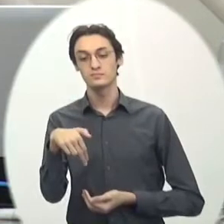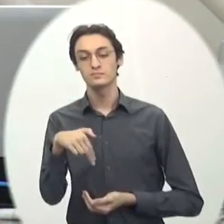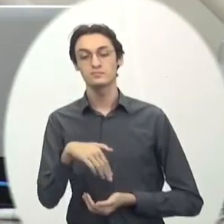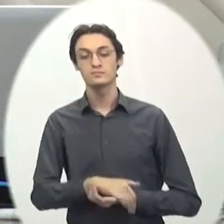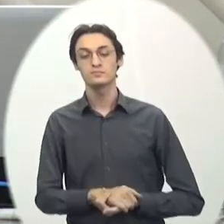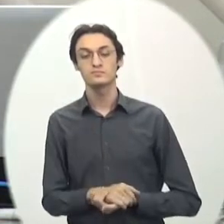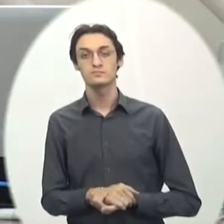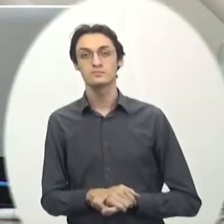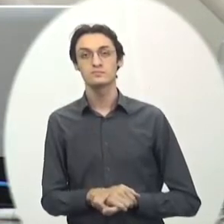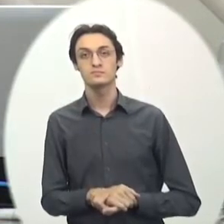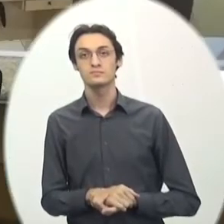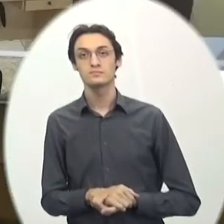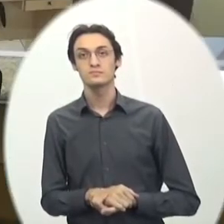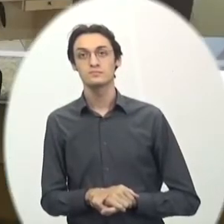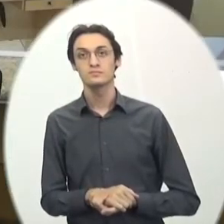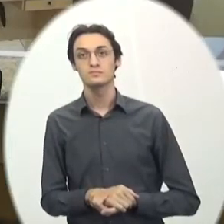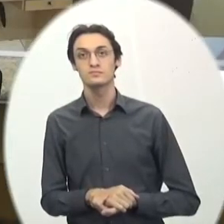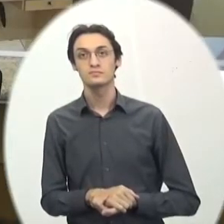Nascimento.